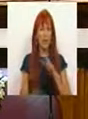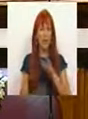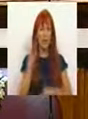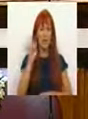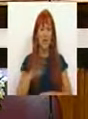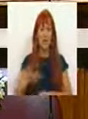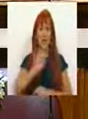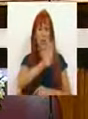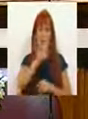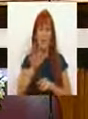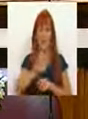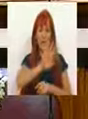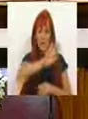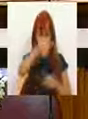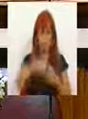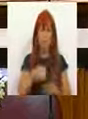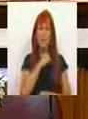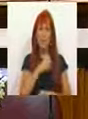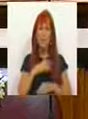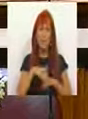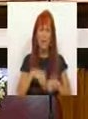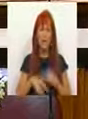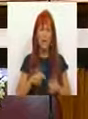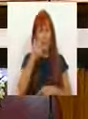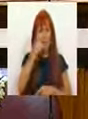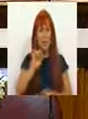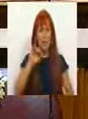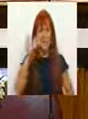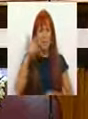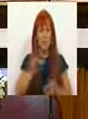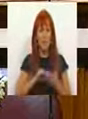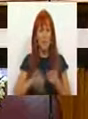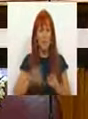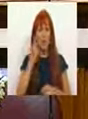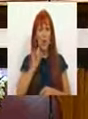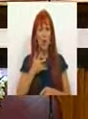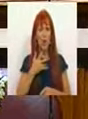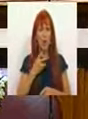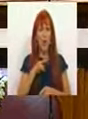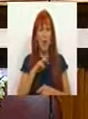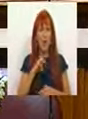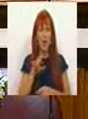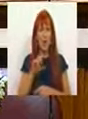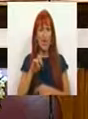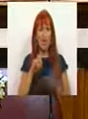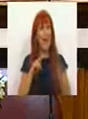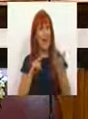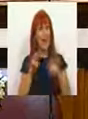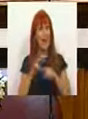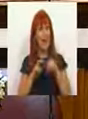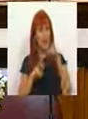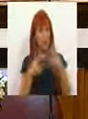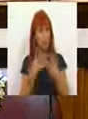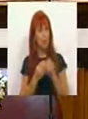Dia Nacional da Inclusão. E permita-me, vou fazê-lo na pessoa da primeira subscritora, a senhora Dona Ana Cristina Pires, que está aqui